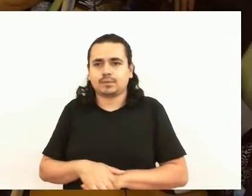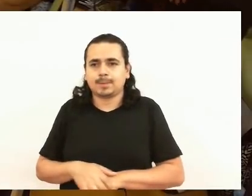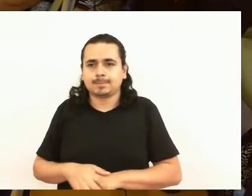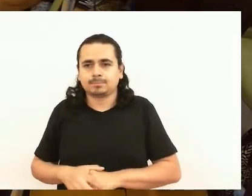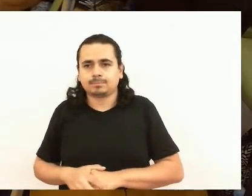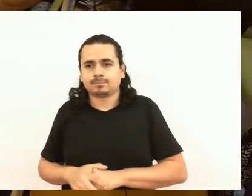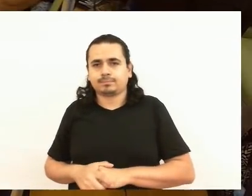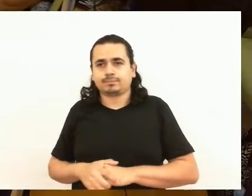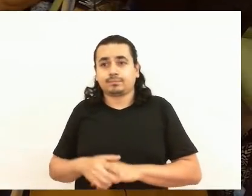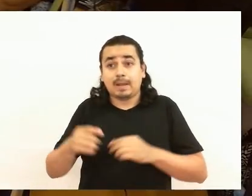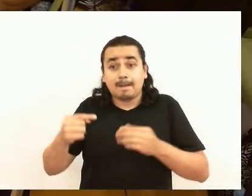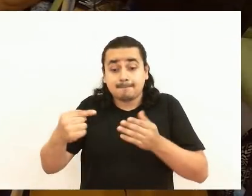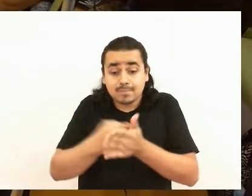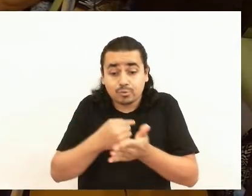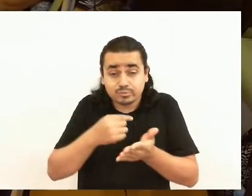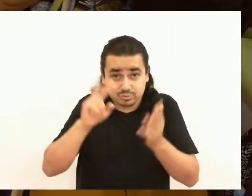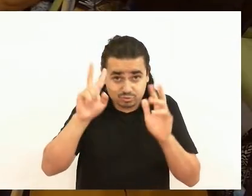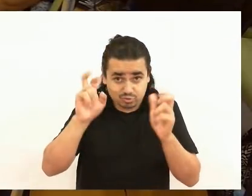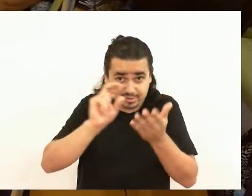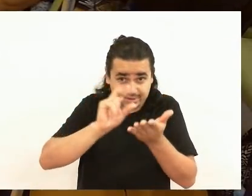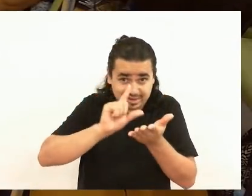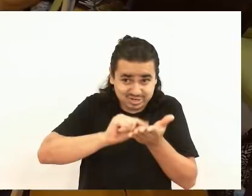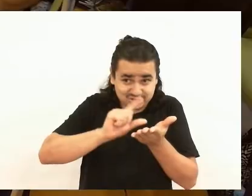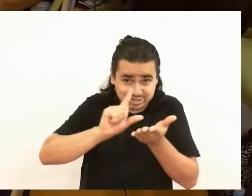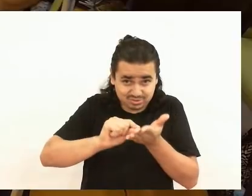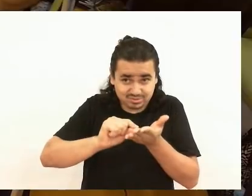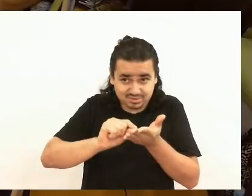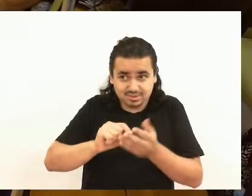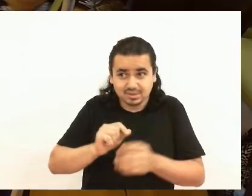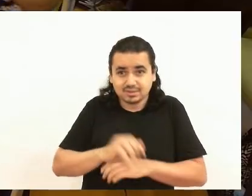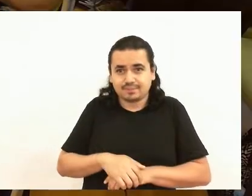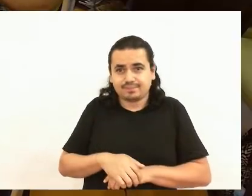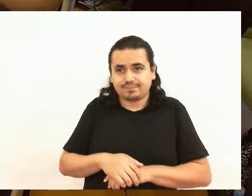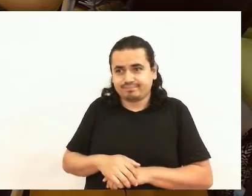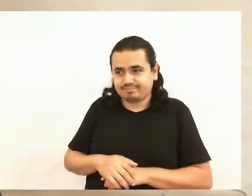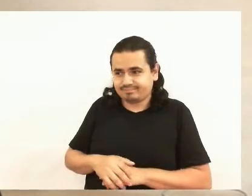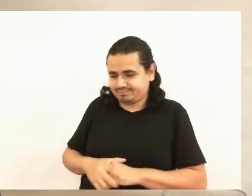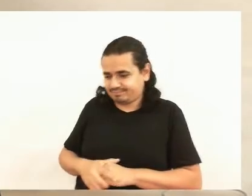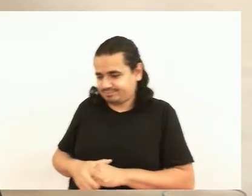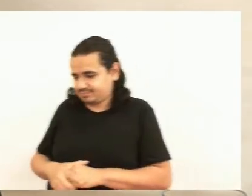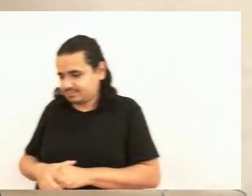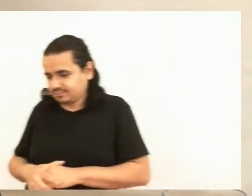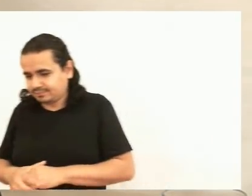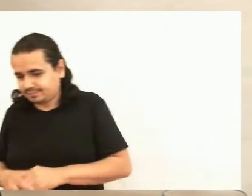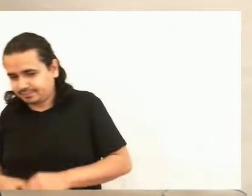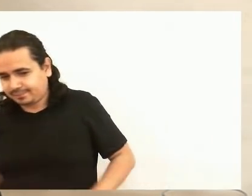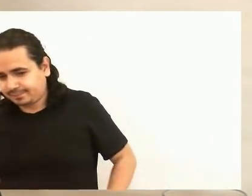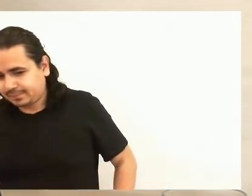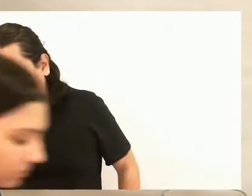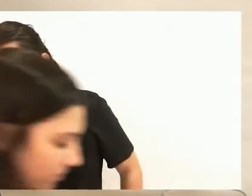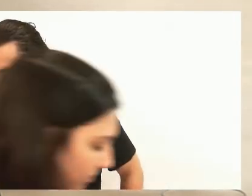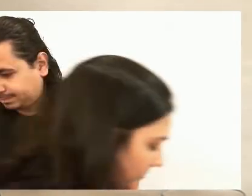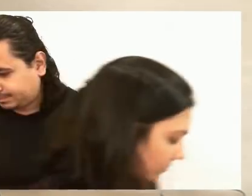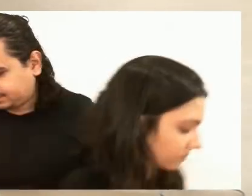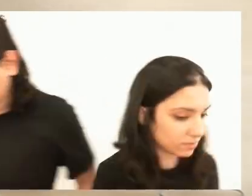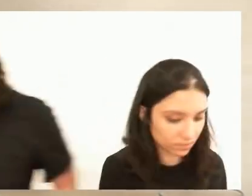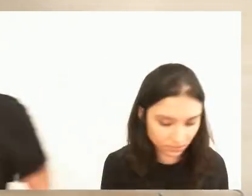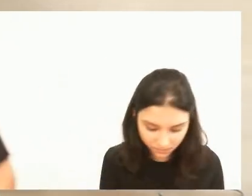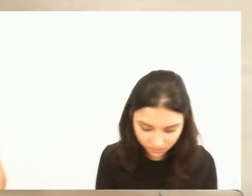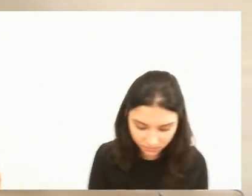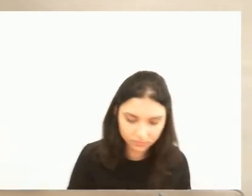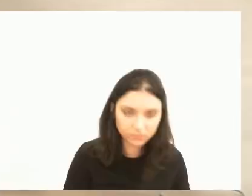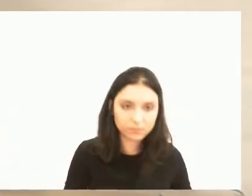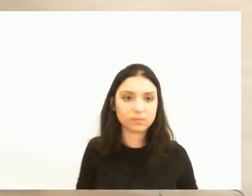perguntou ela pergunta antigo bom mas se quiser eu tenho o meu seu primeiro livro a escuta do corpo não é que a renata